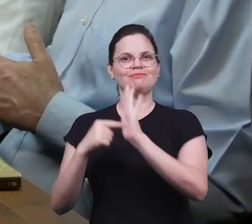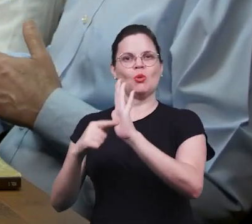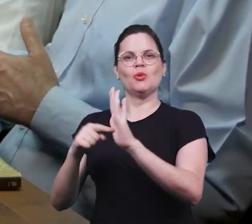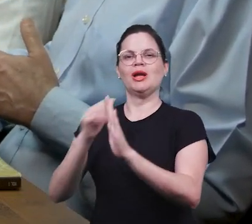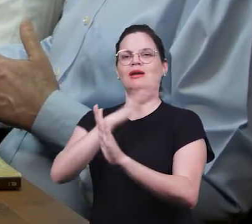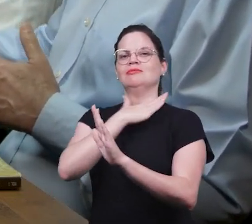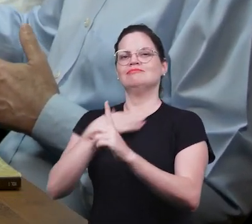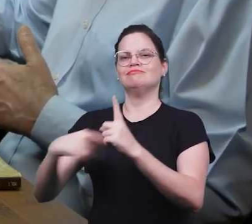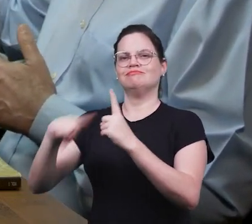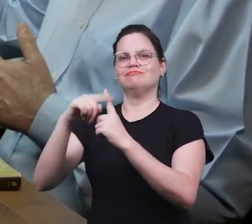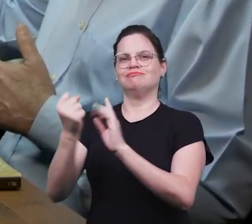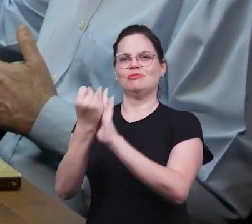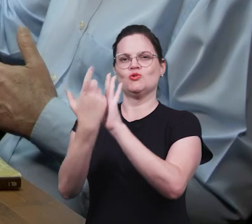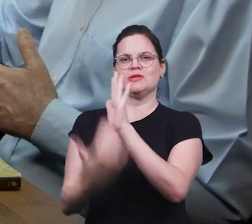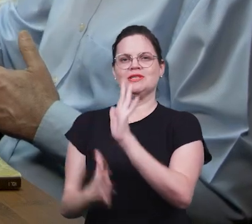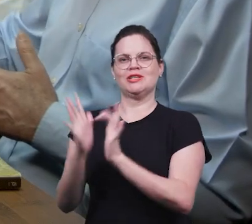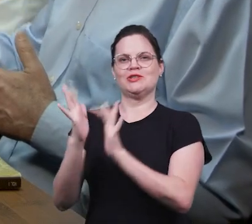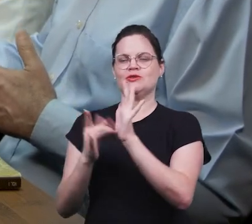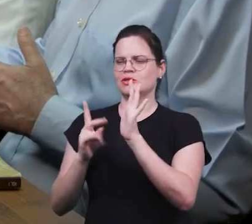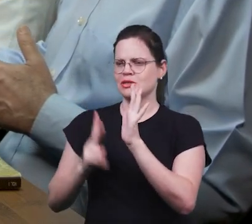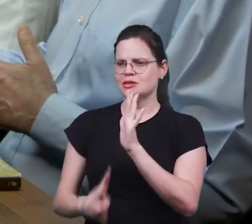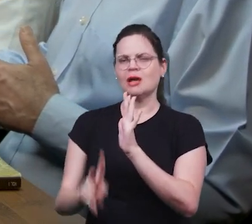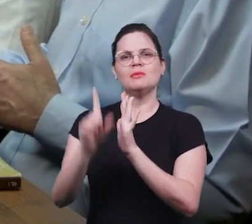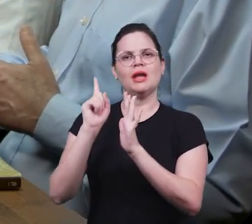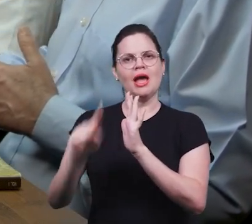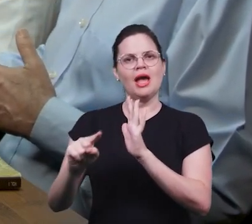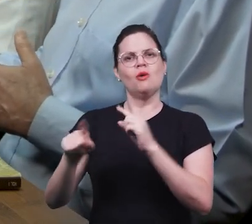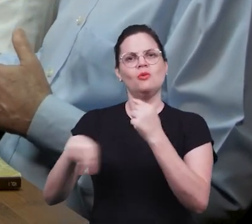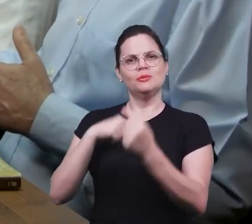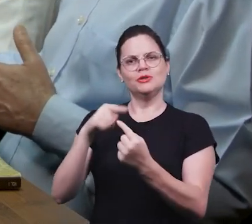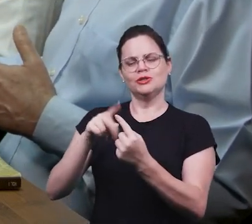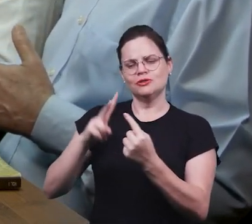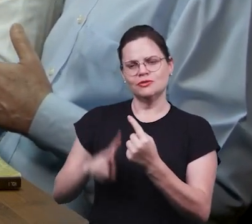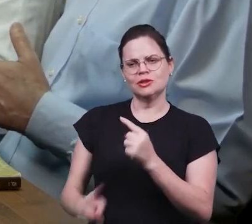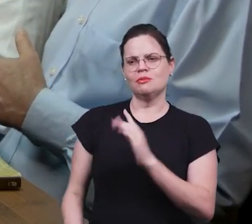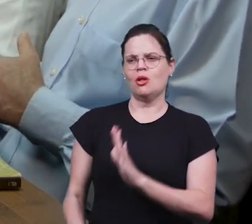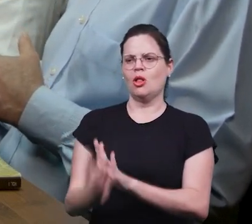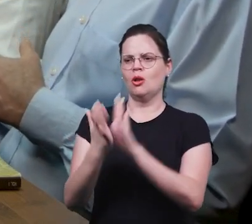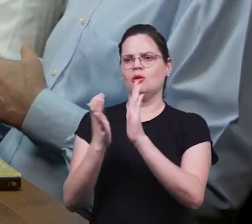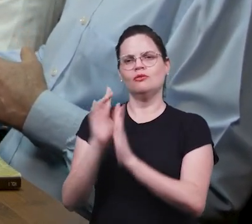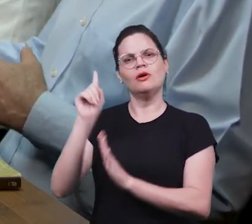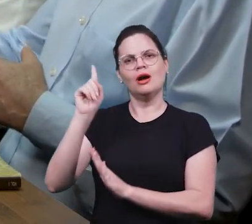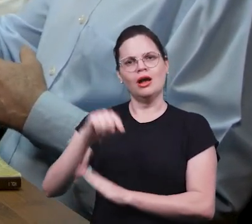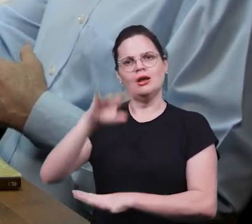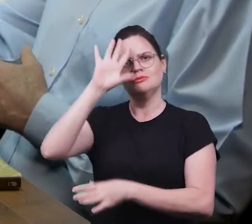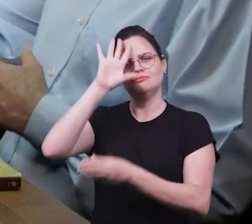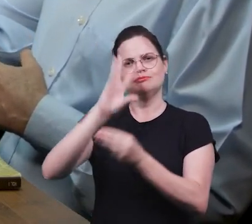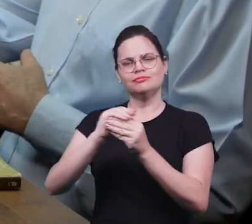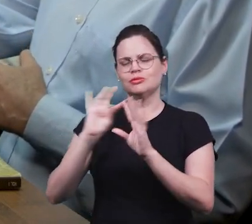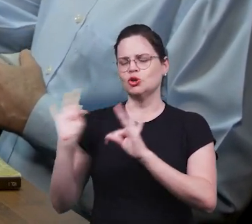da glorificação, é o motivo do louvor a Deus. Como o pastor Diniz já comentou, né?